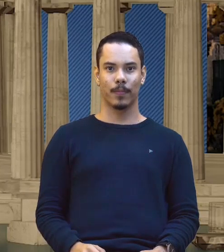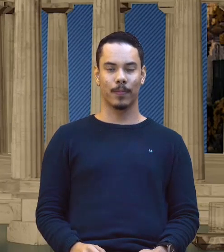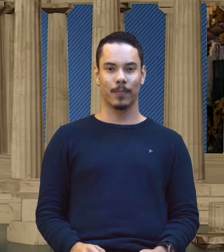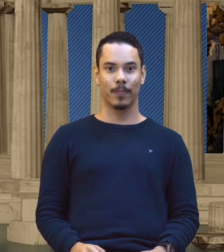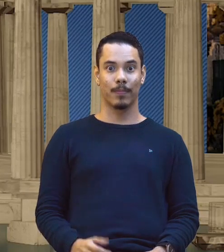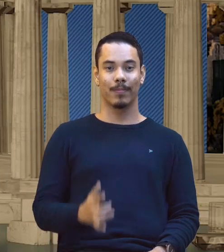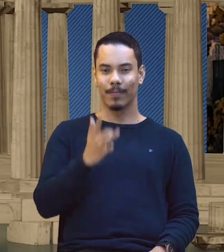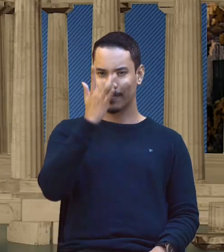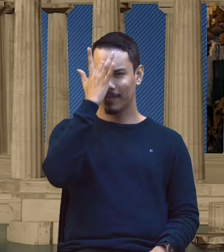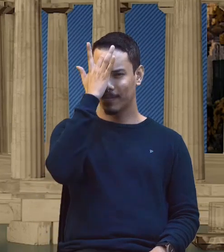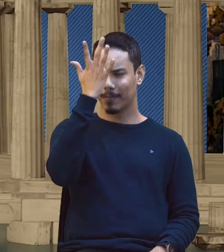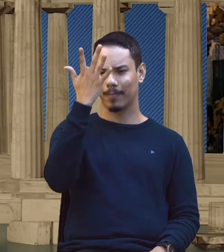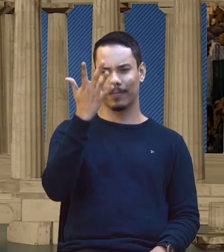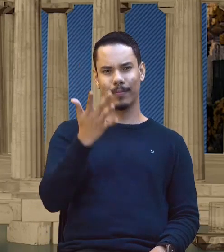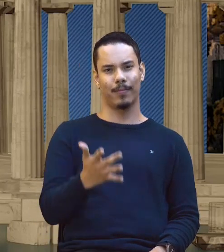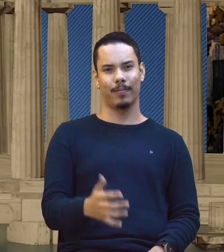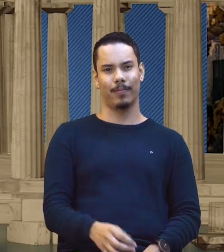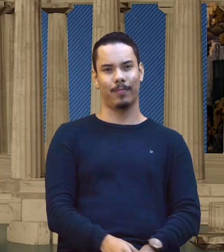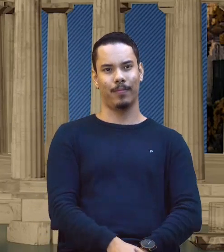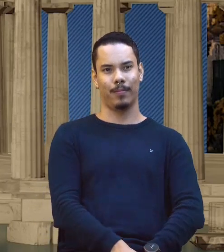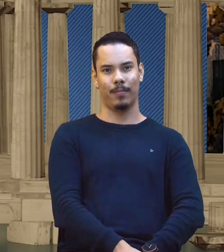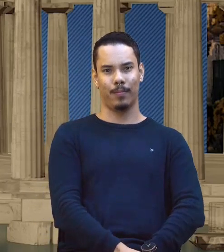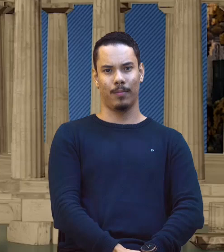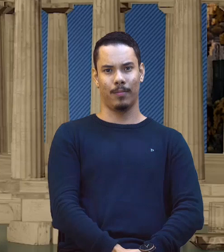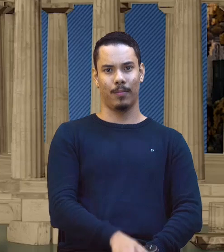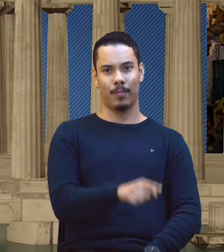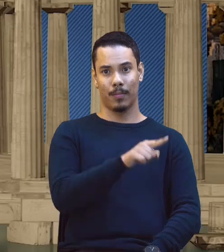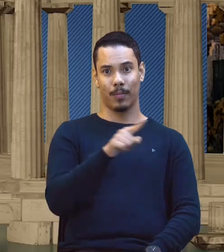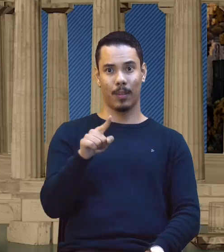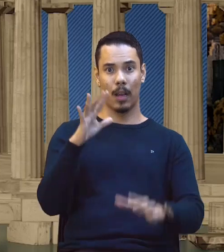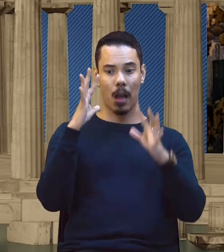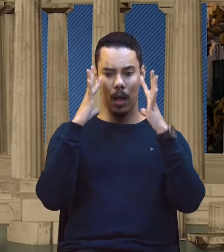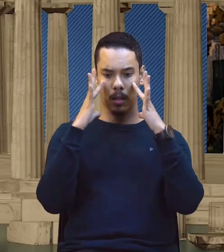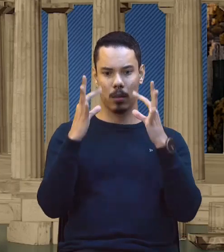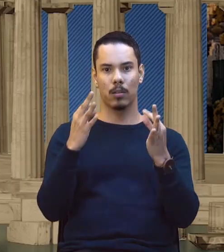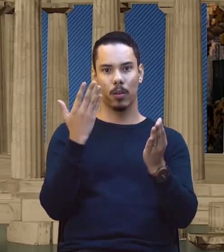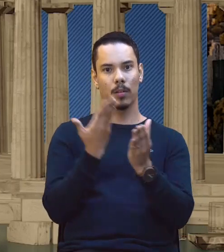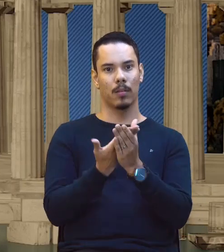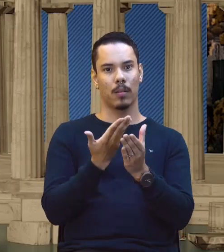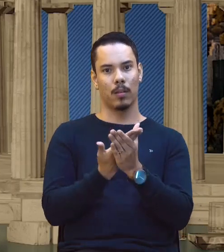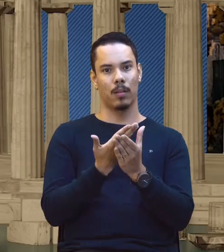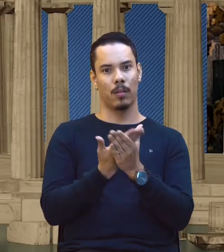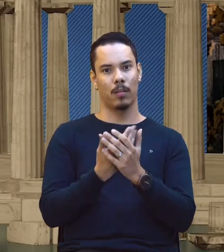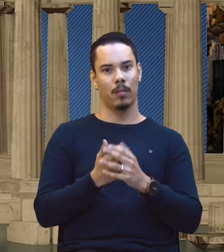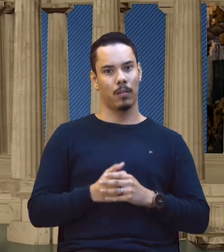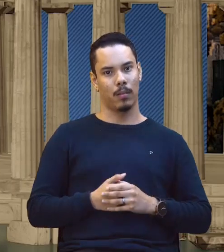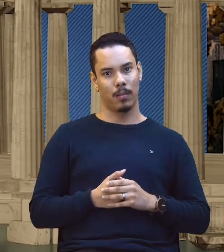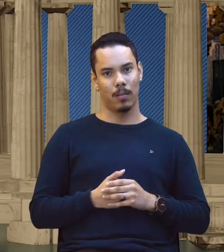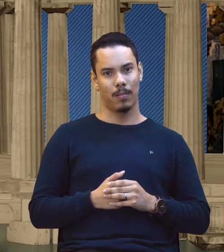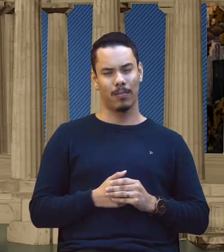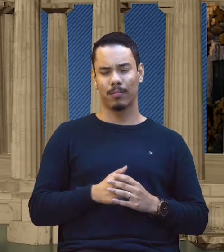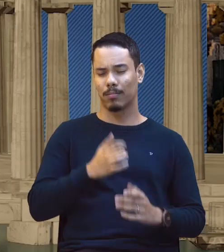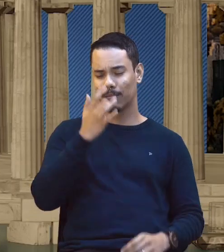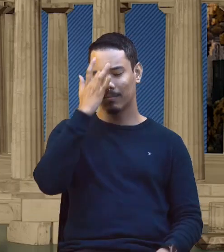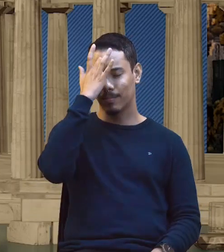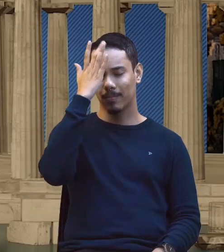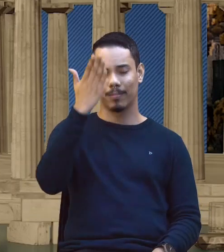Fácil, não é? Para quem prestou atenção na aula, essa questão está super fácil,